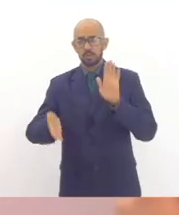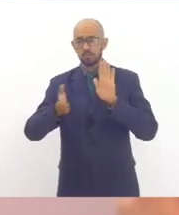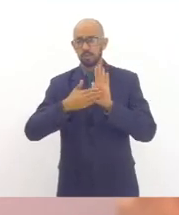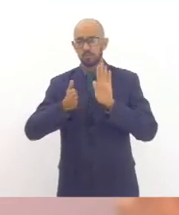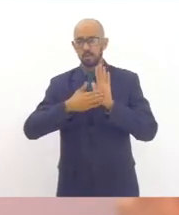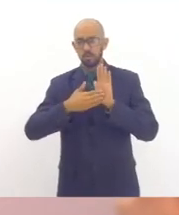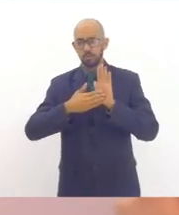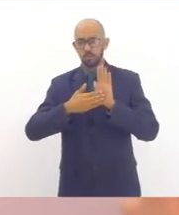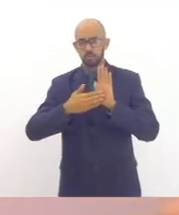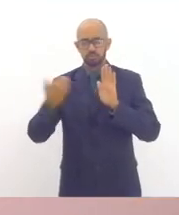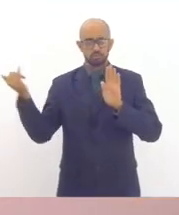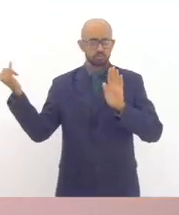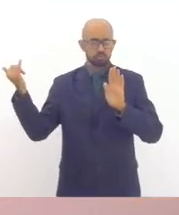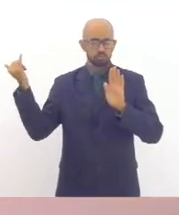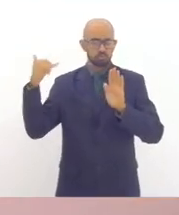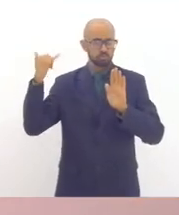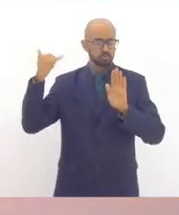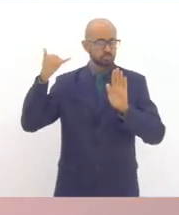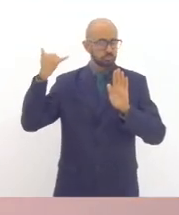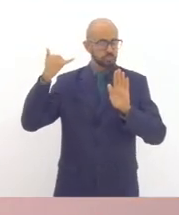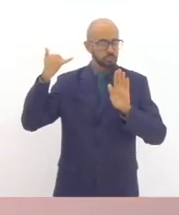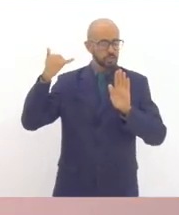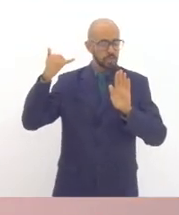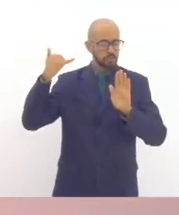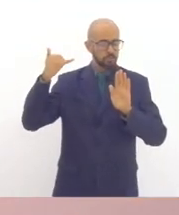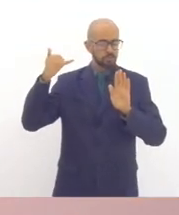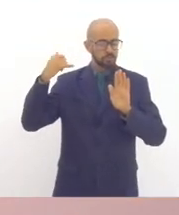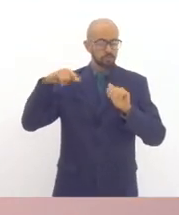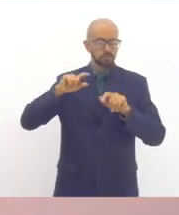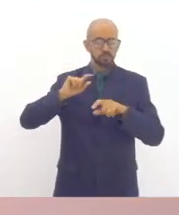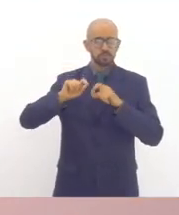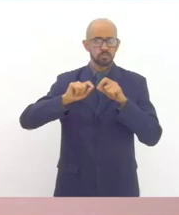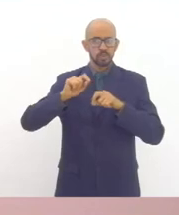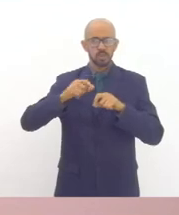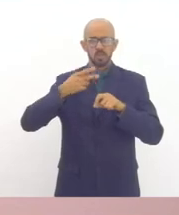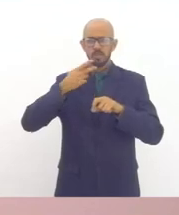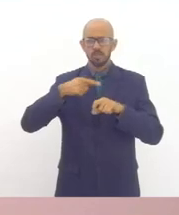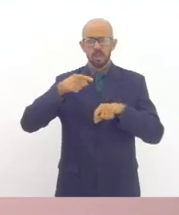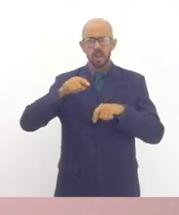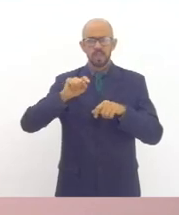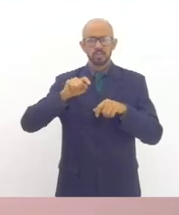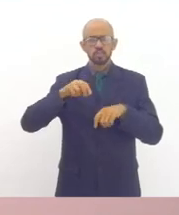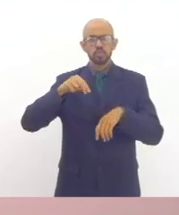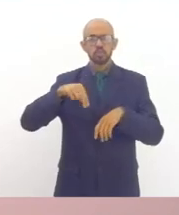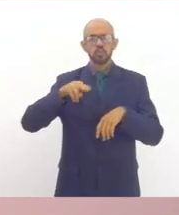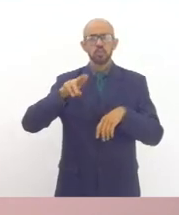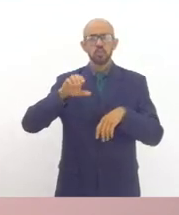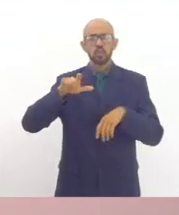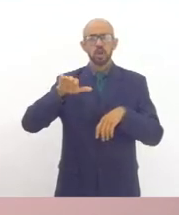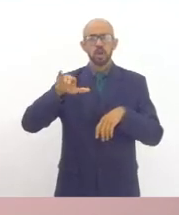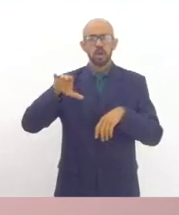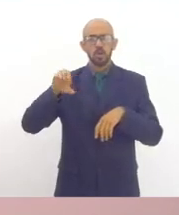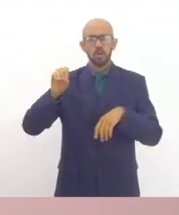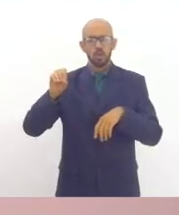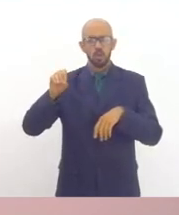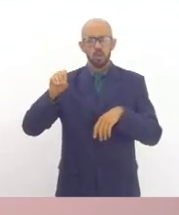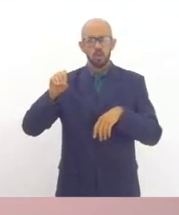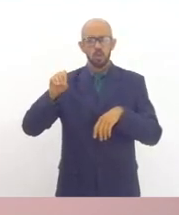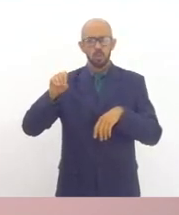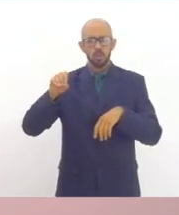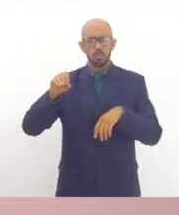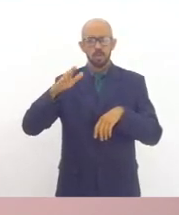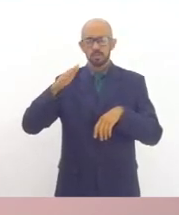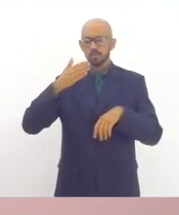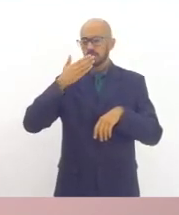que cochichou, dizendo, chama de núcleo. Ah, não, centro melhor. E qual seria o